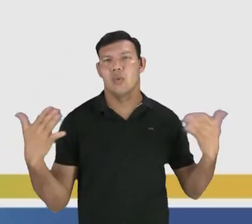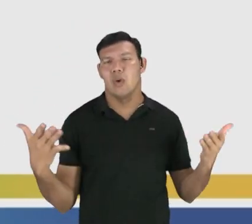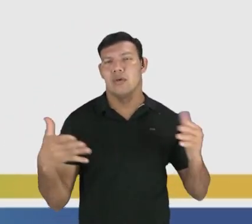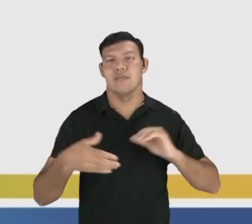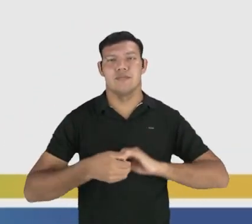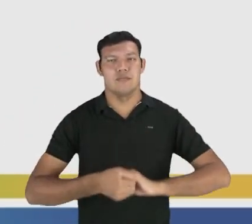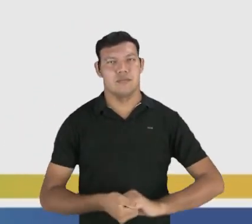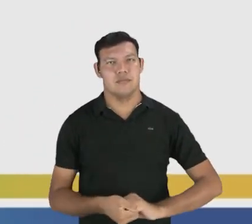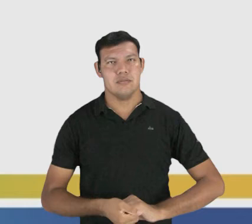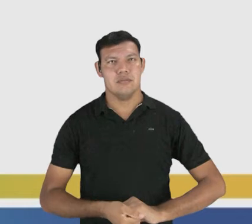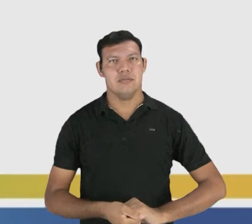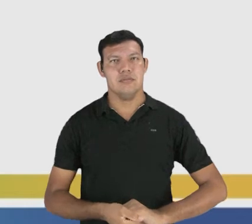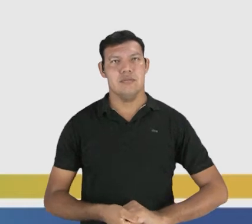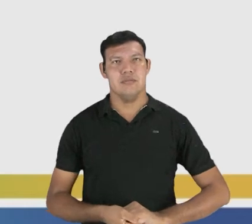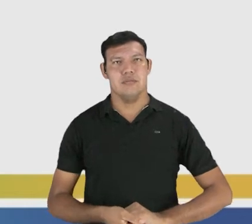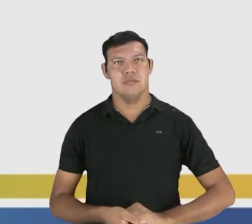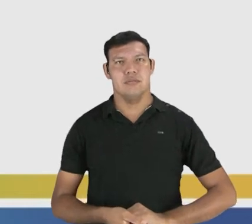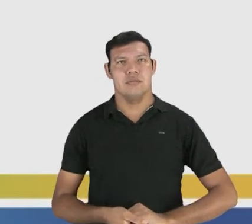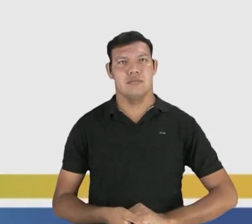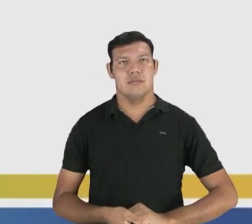correto?